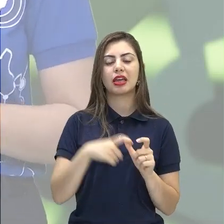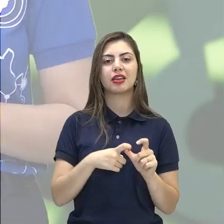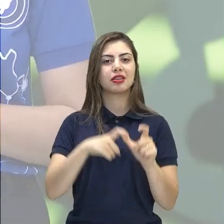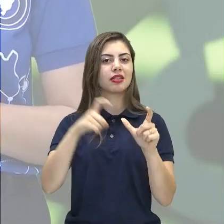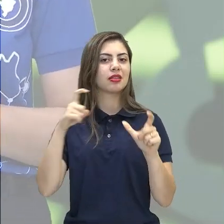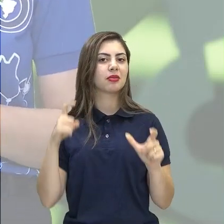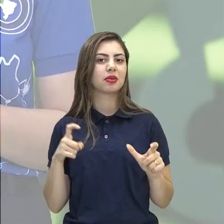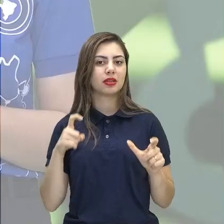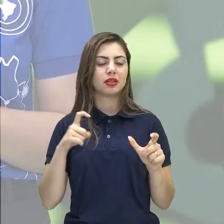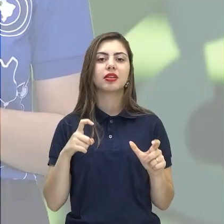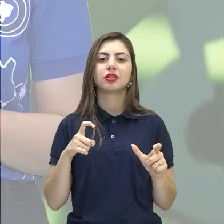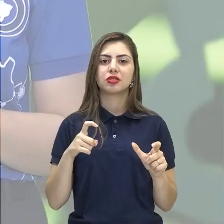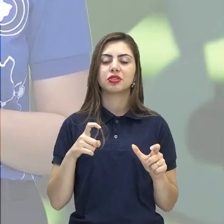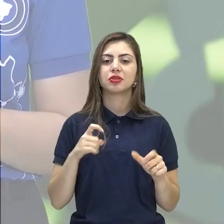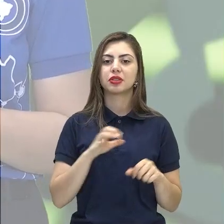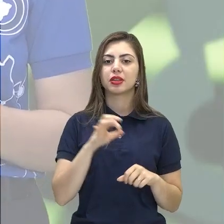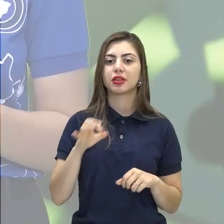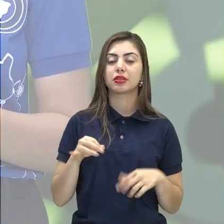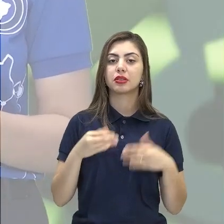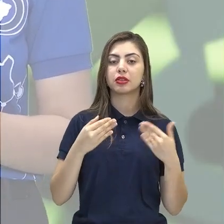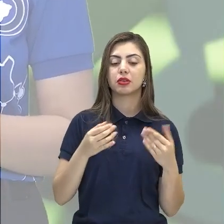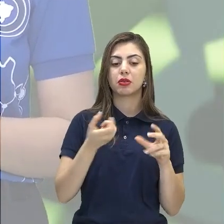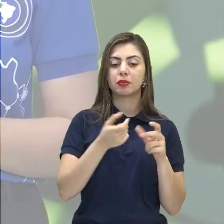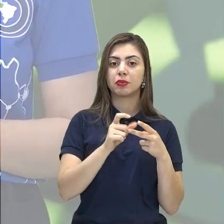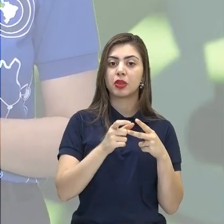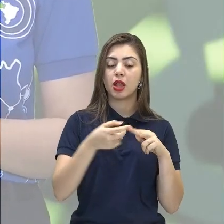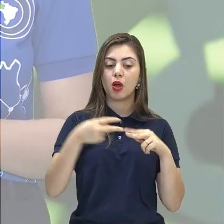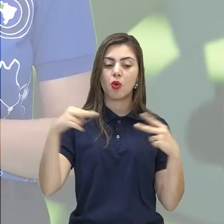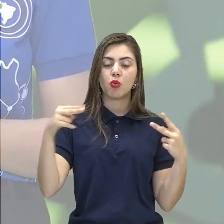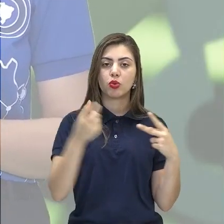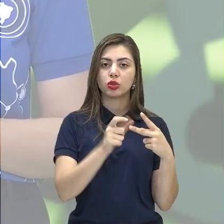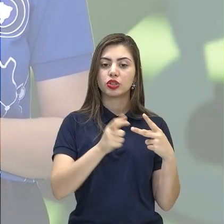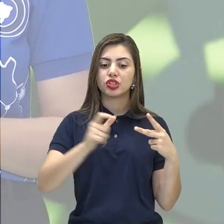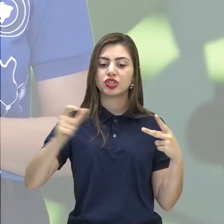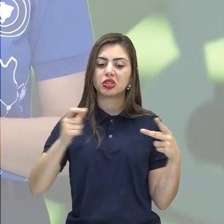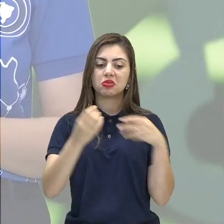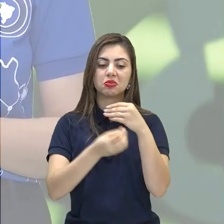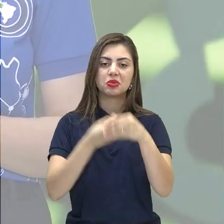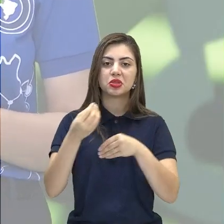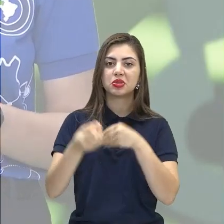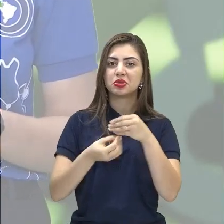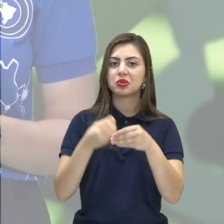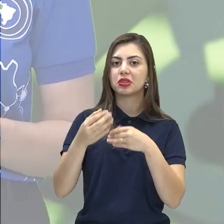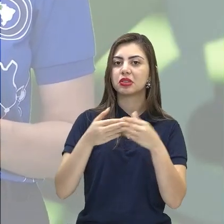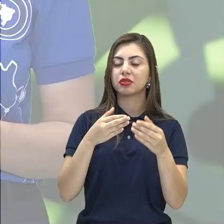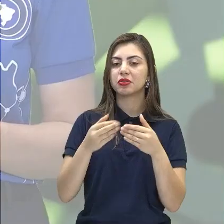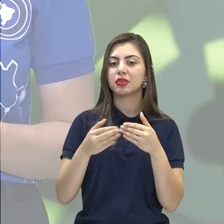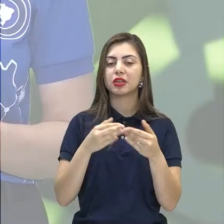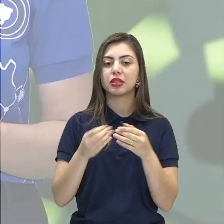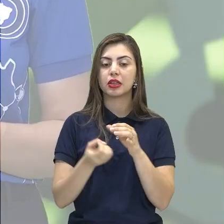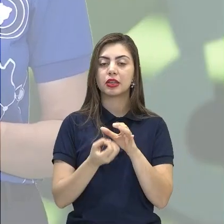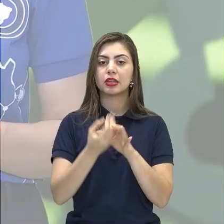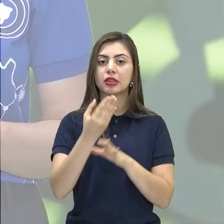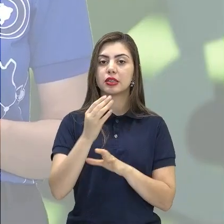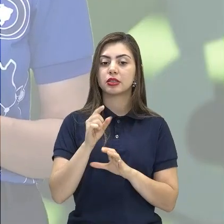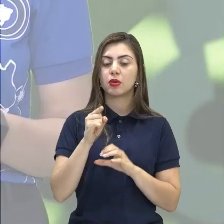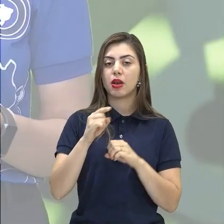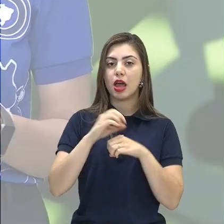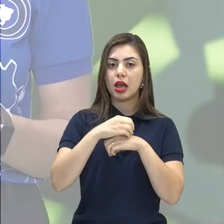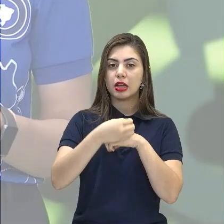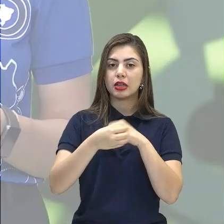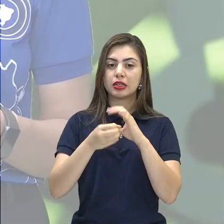descendentes. Dessa forma, os genes eles se combinam de forma independente durante a formação dos gametas, que são aquelas células